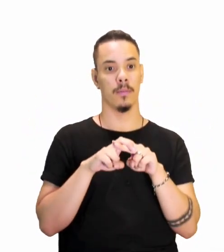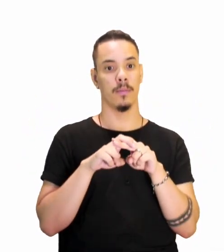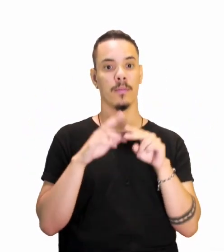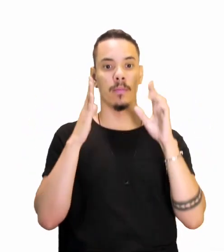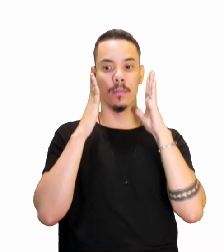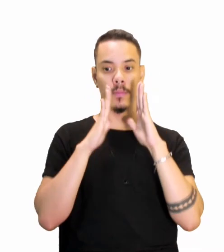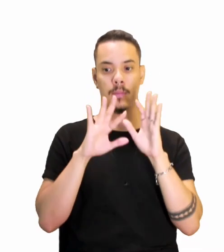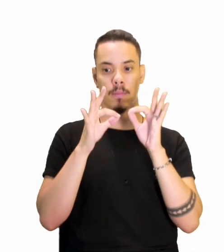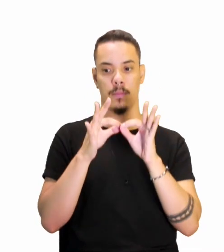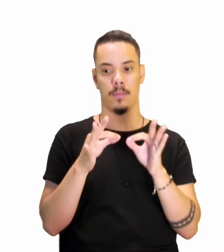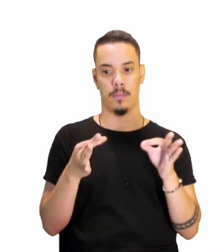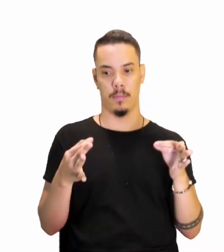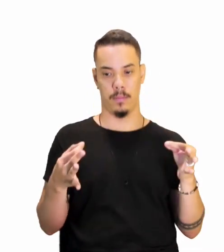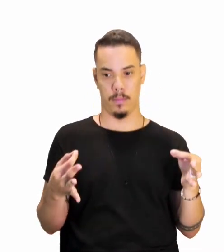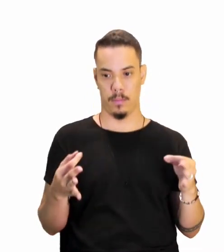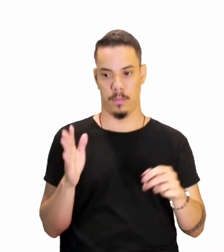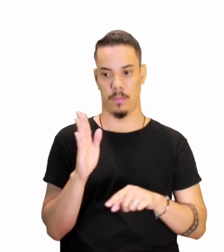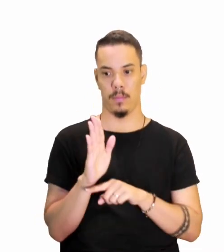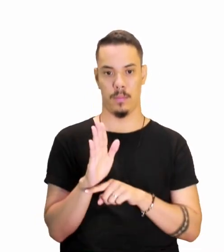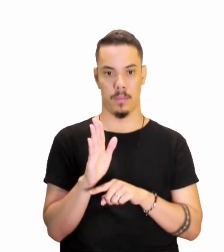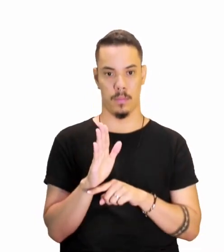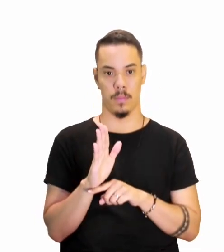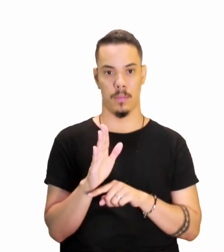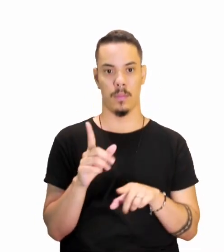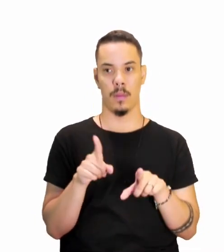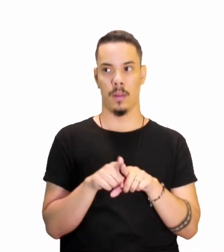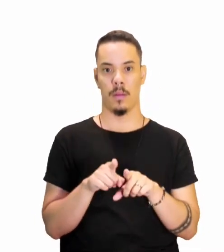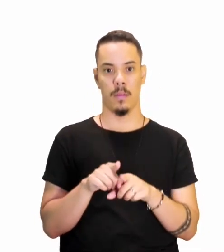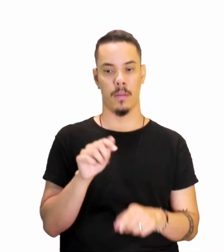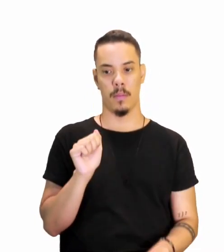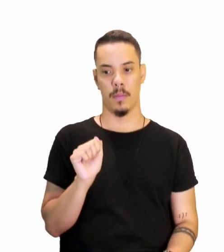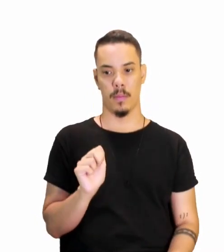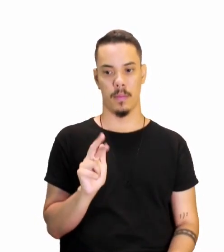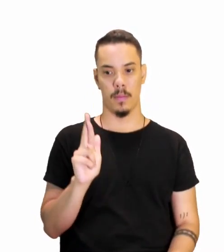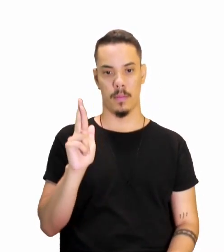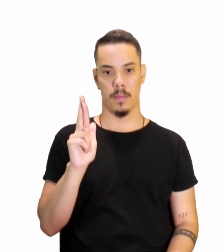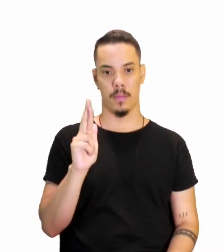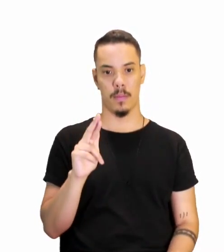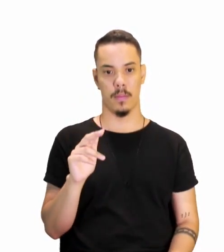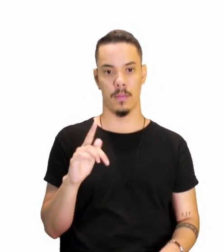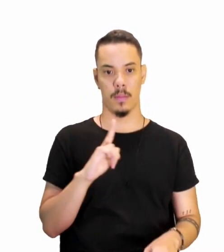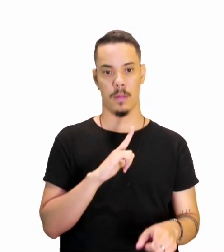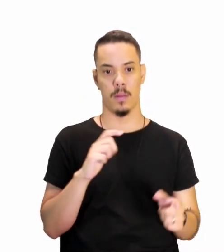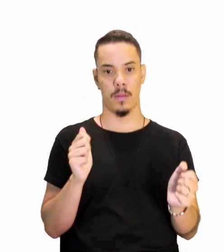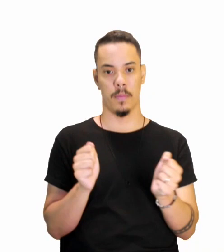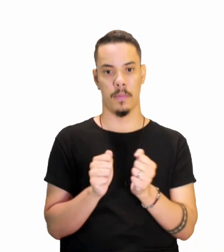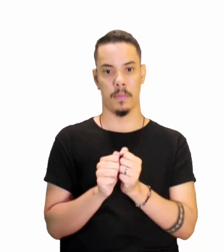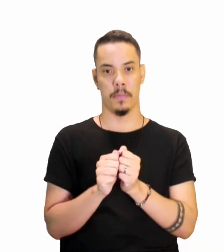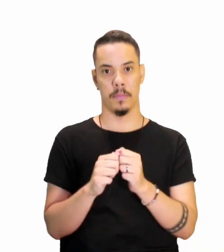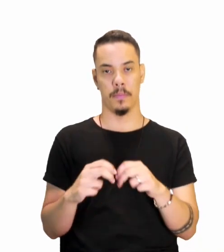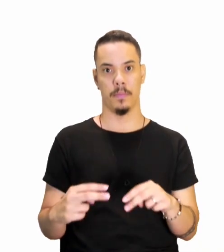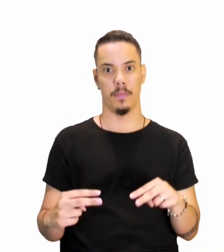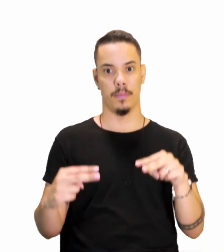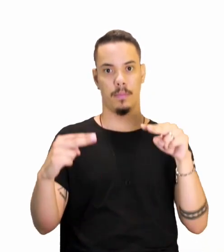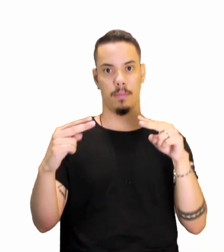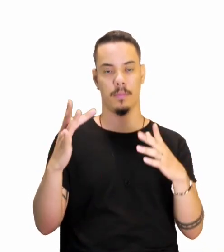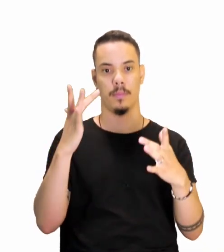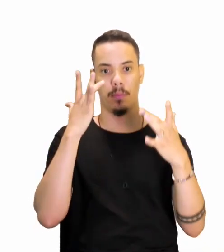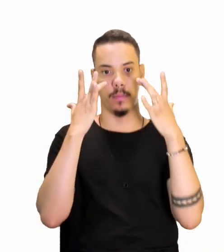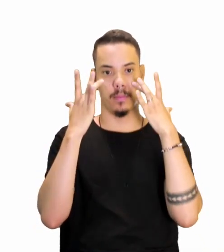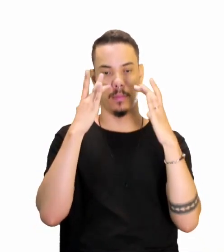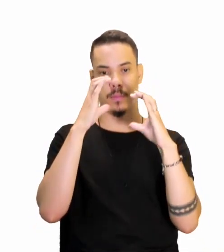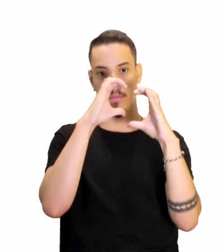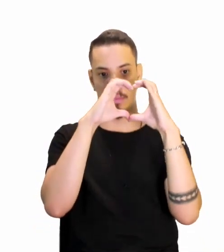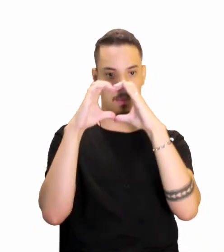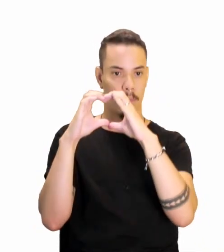gentil descortesia o ar que fresco Adonis te namora. Te